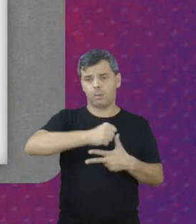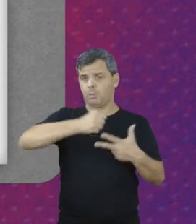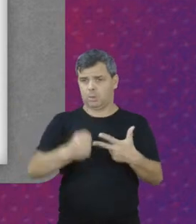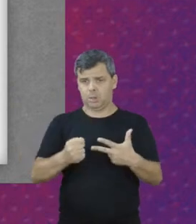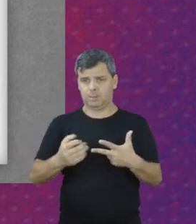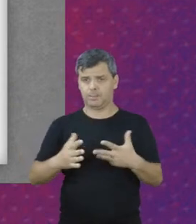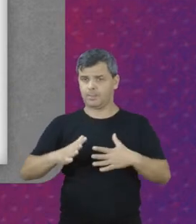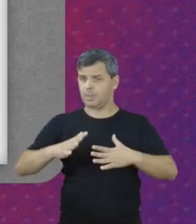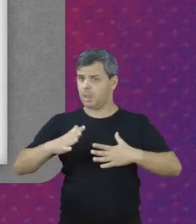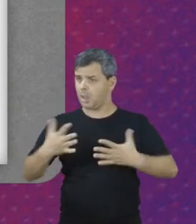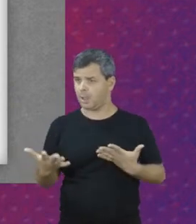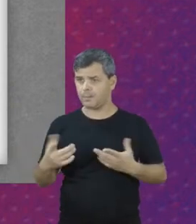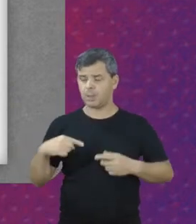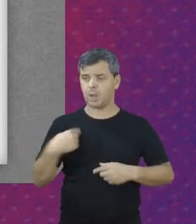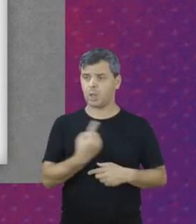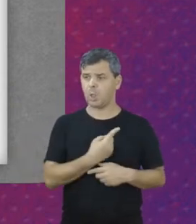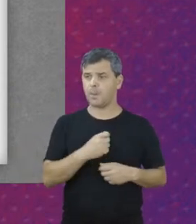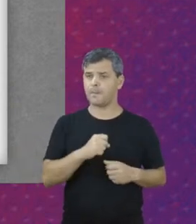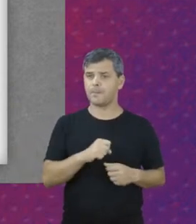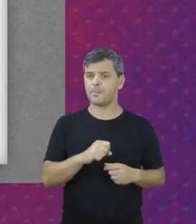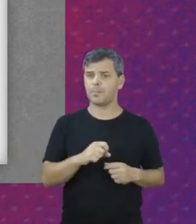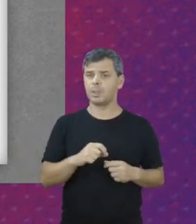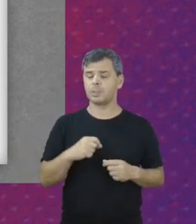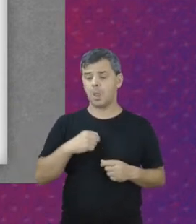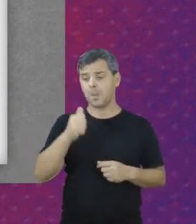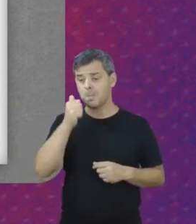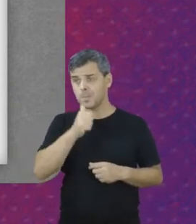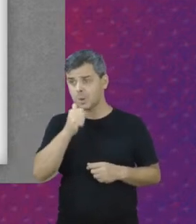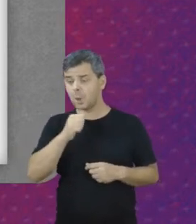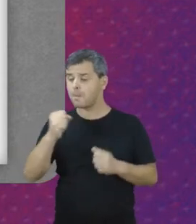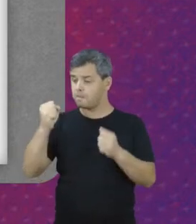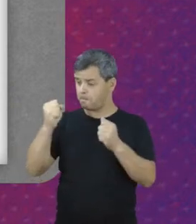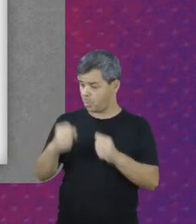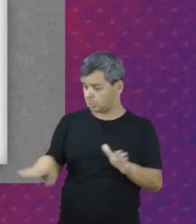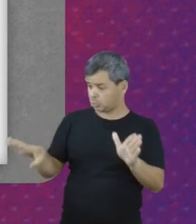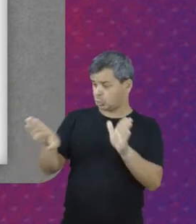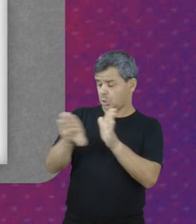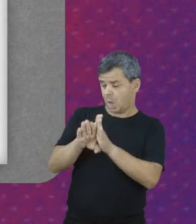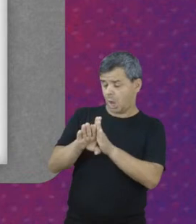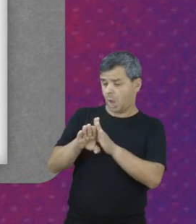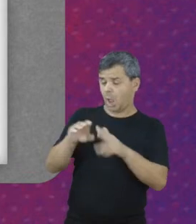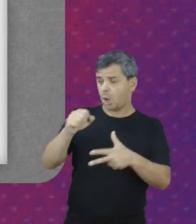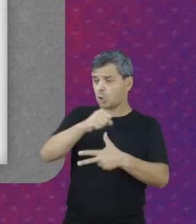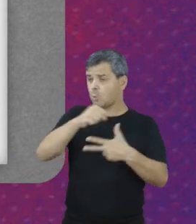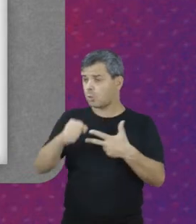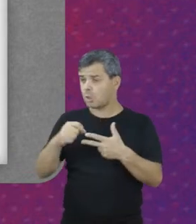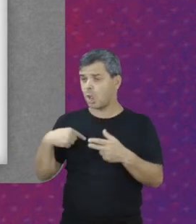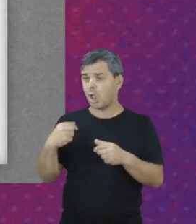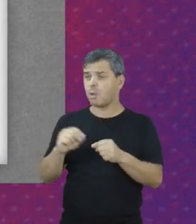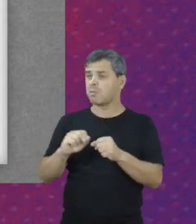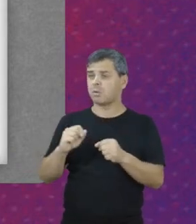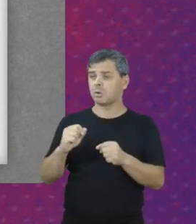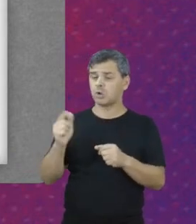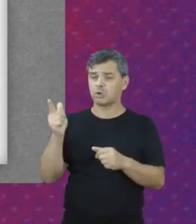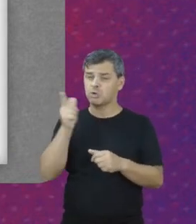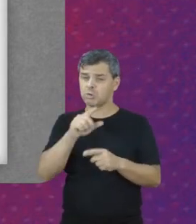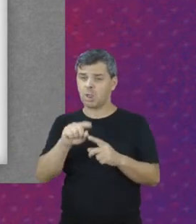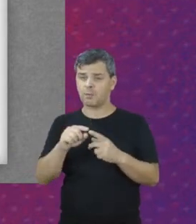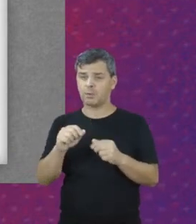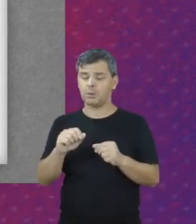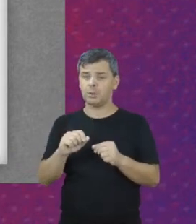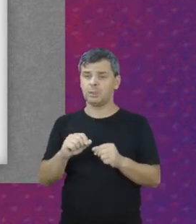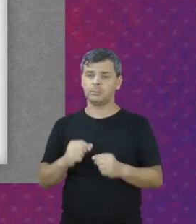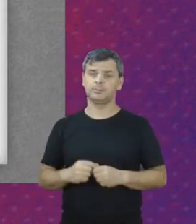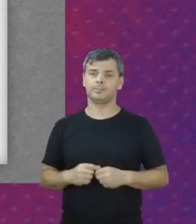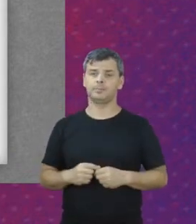Então, se a gente não diz para as nossas meninas, né, que elas podem chegar lá, elas não vão sequer, né,